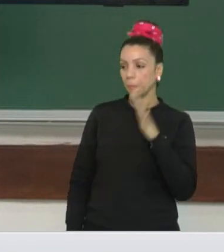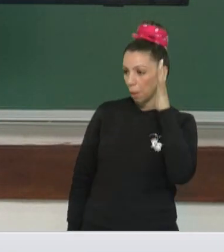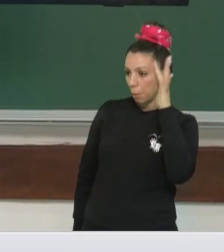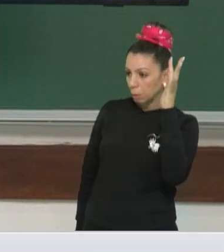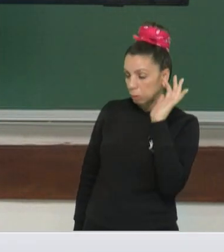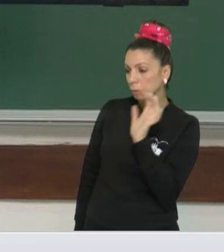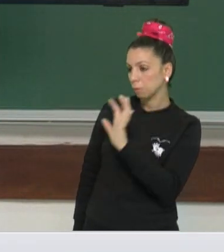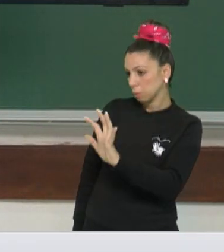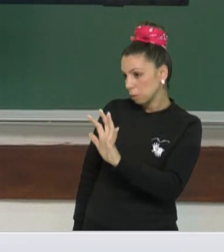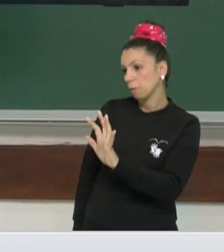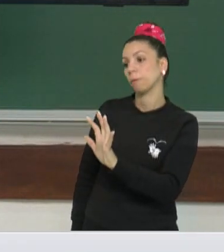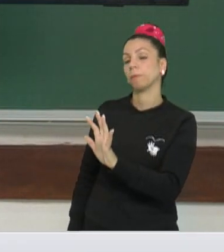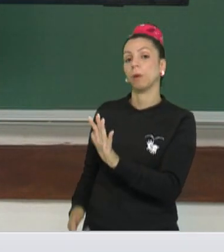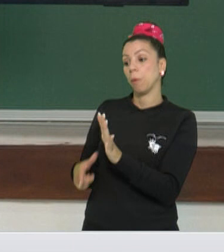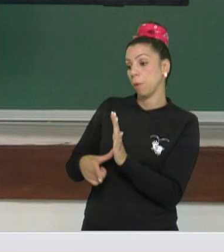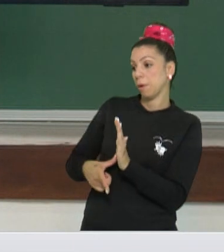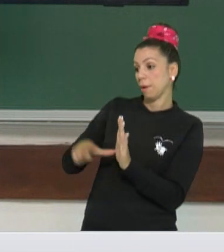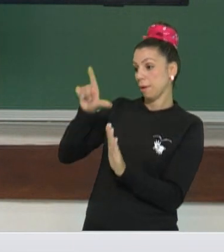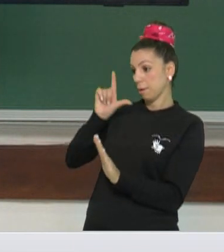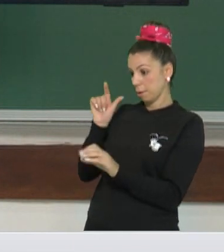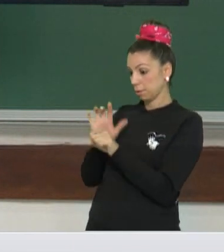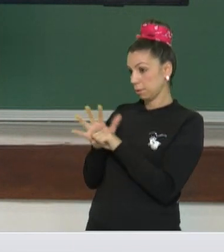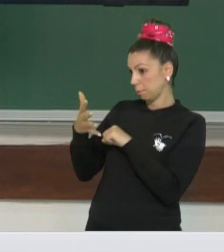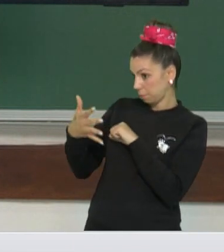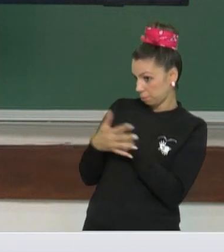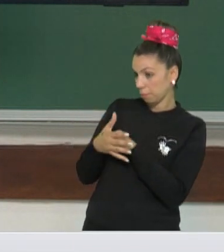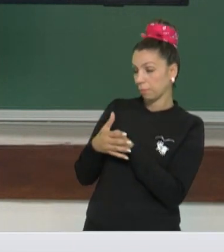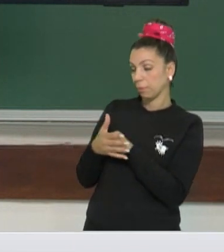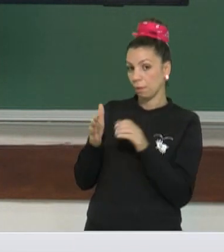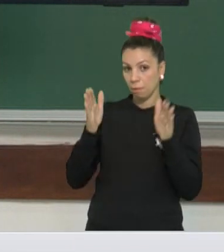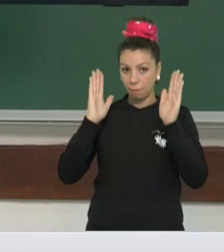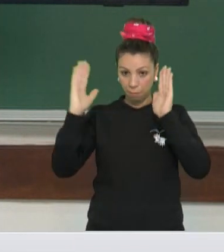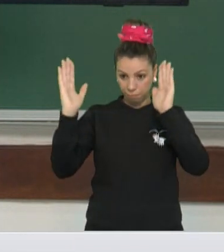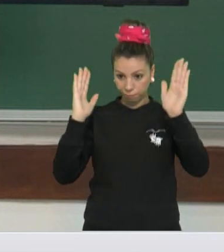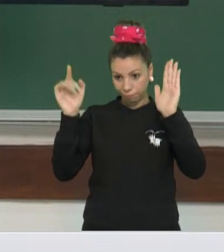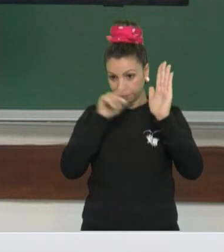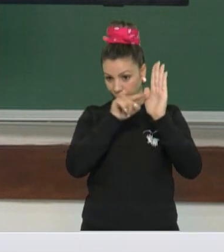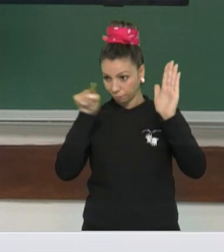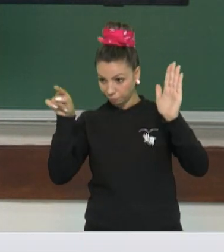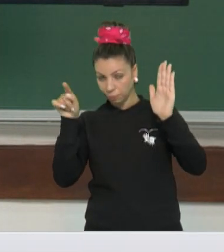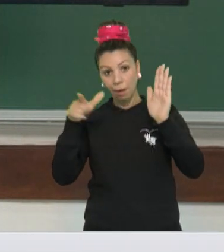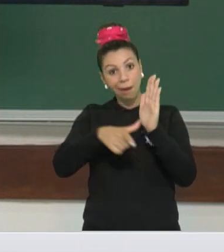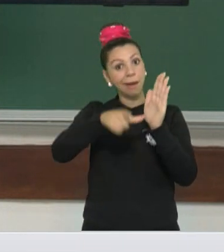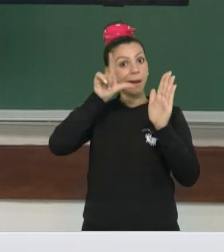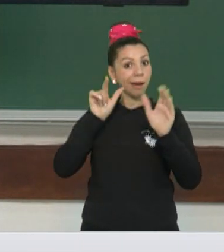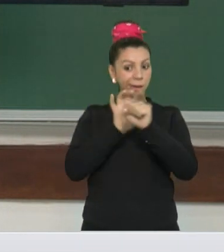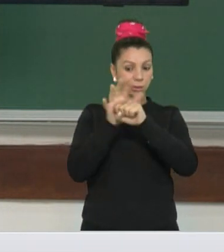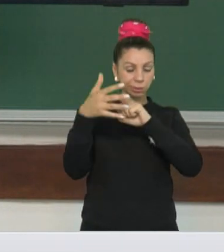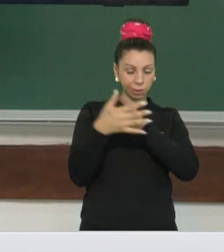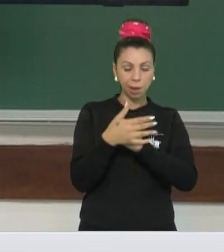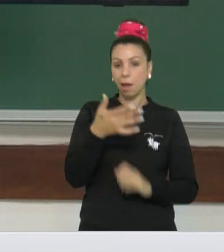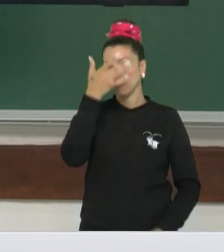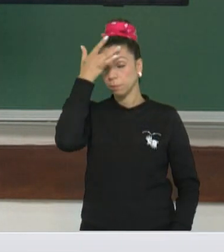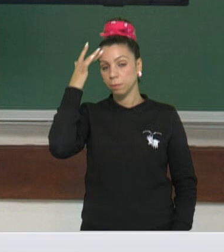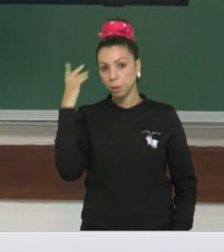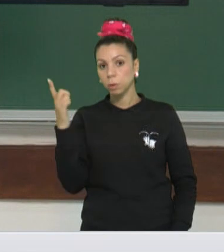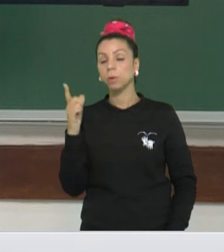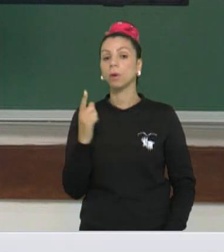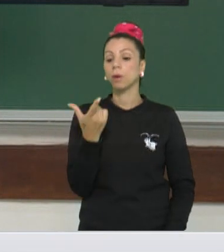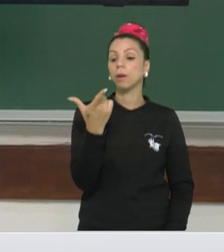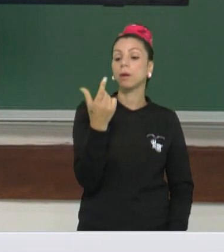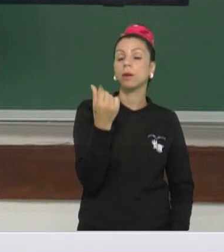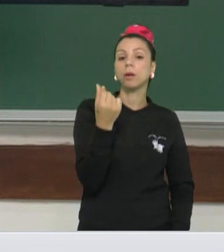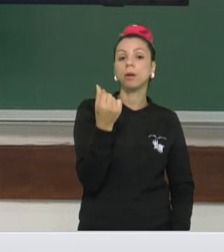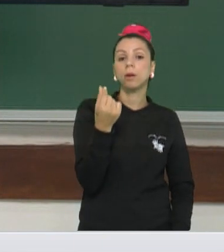no período antes da pandemia, as pessoas ganhavam R$100 fazendo